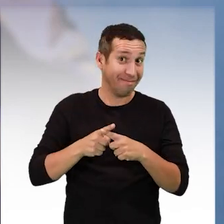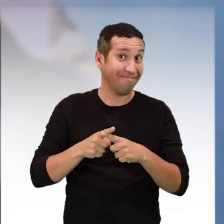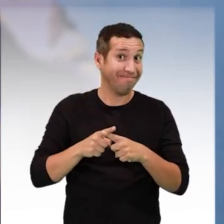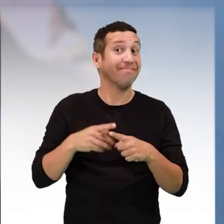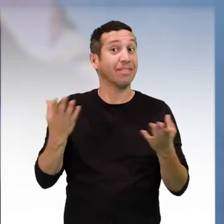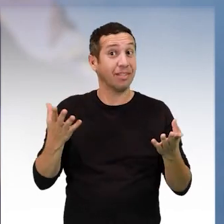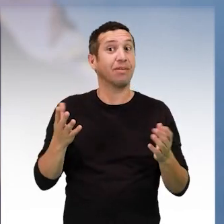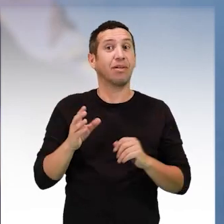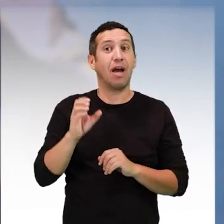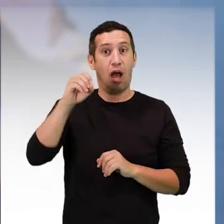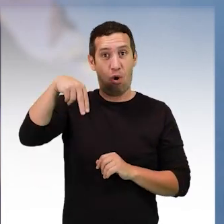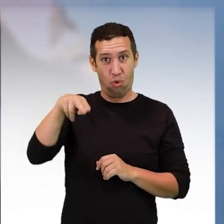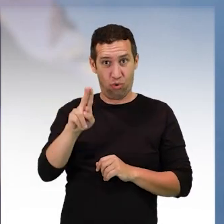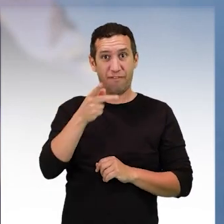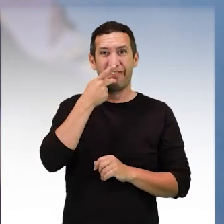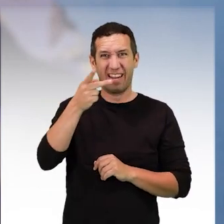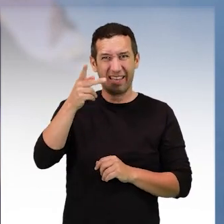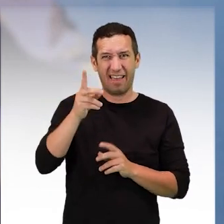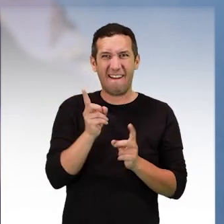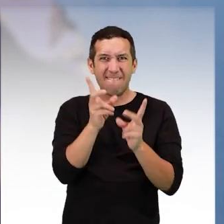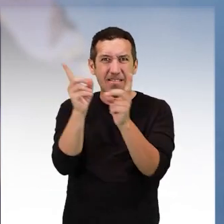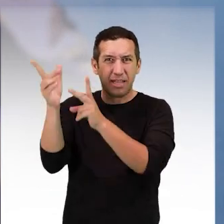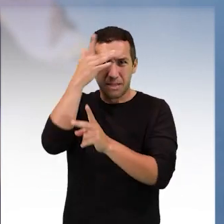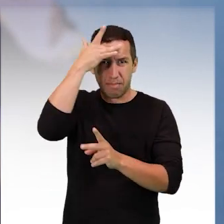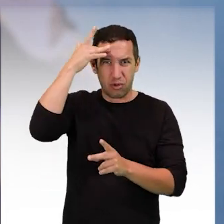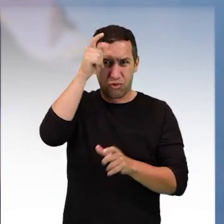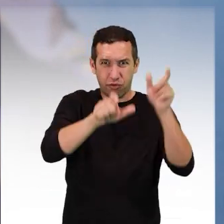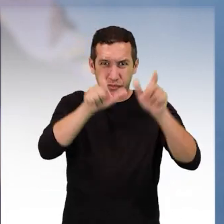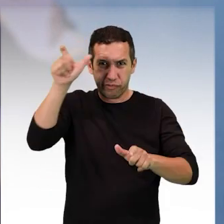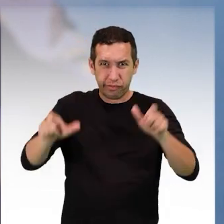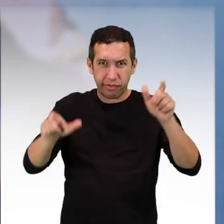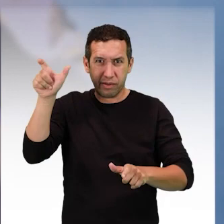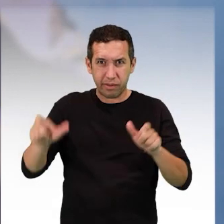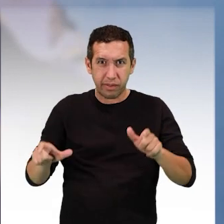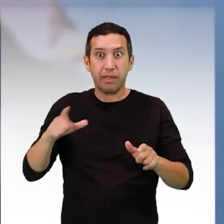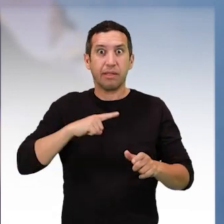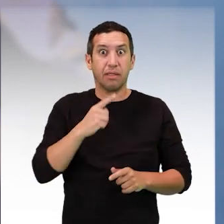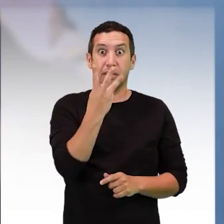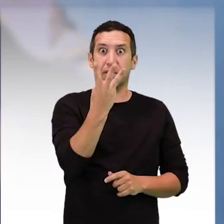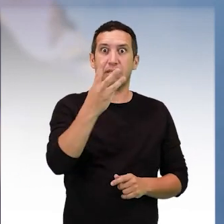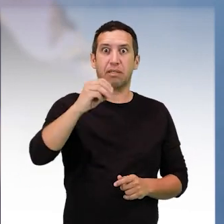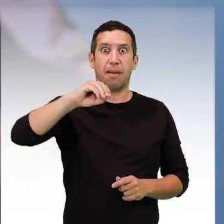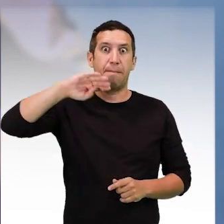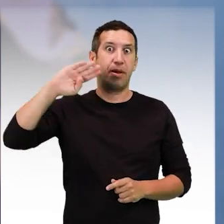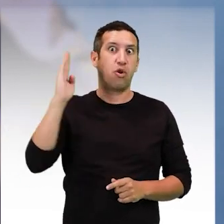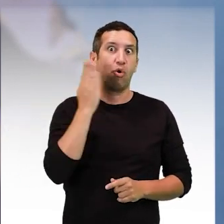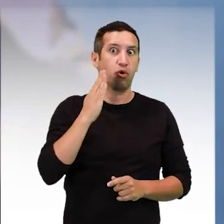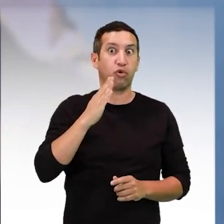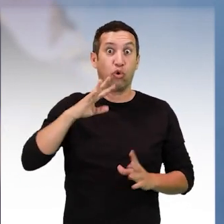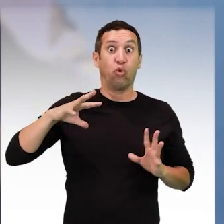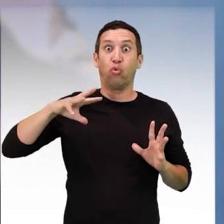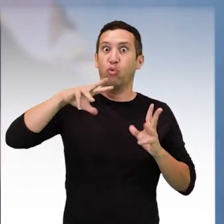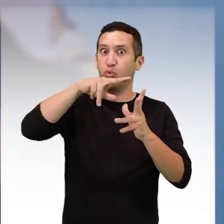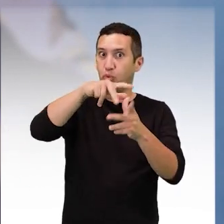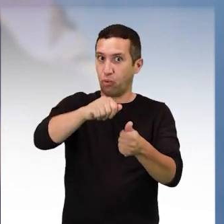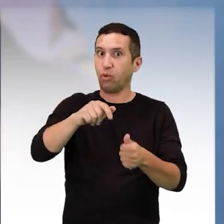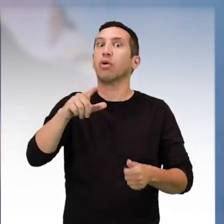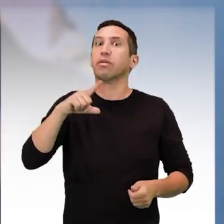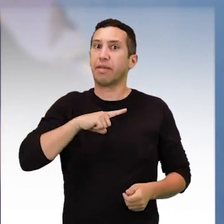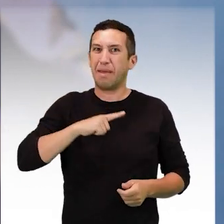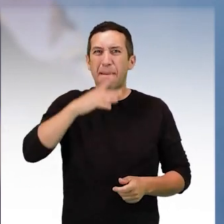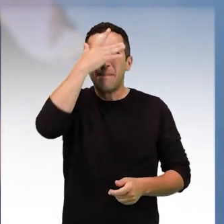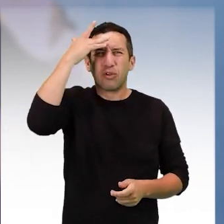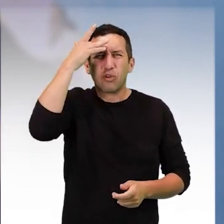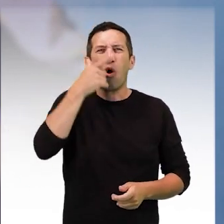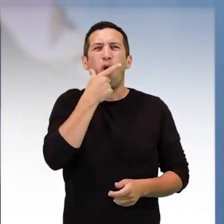Segundo a Organização das Nações Unidas, o tráfico de pessoas movimenta anualmente 32 bilhões de dólares em todo o mundo. Os